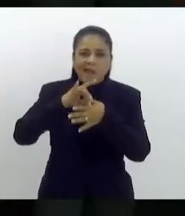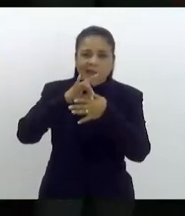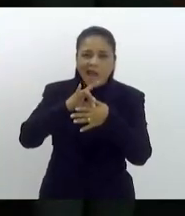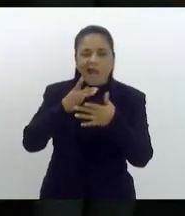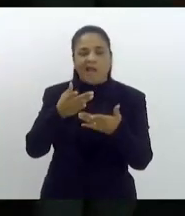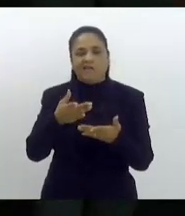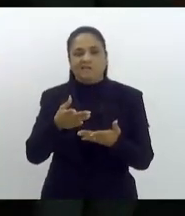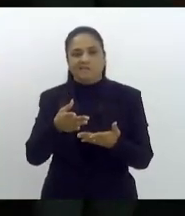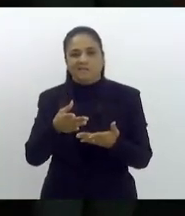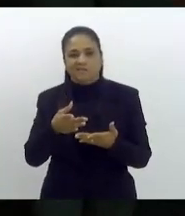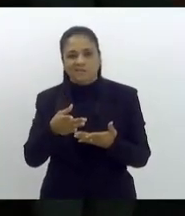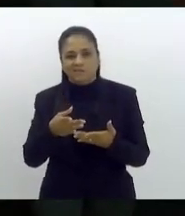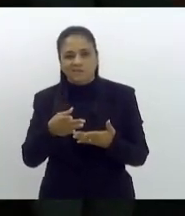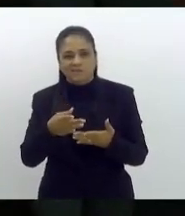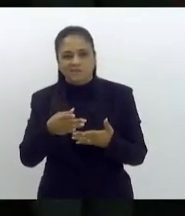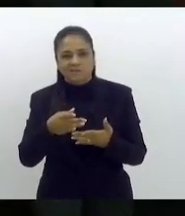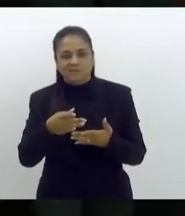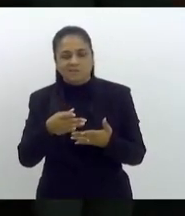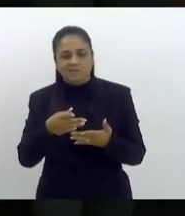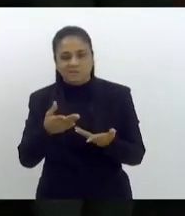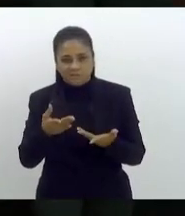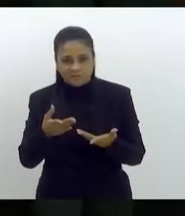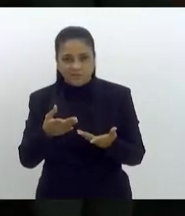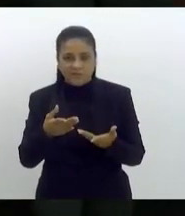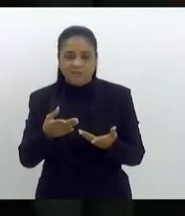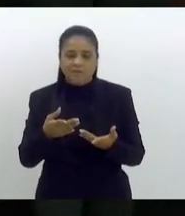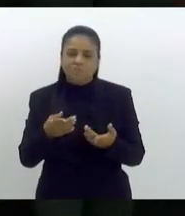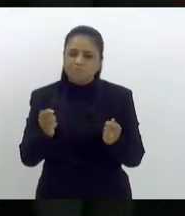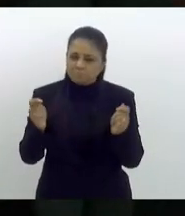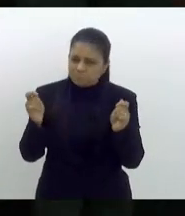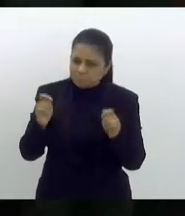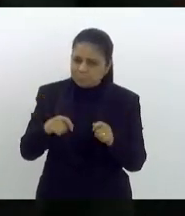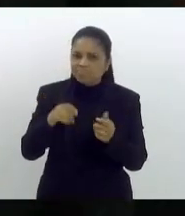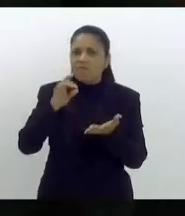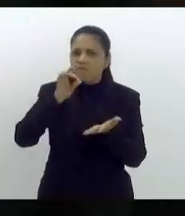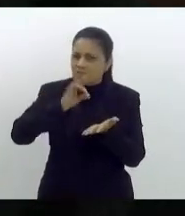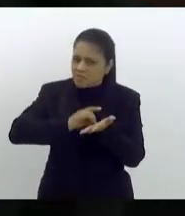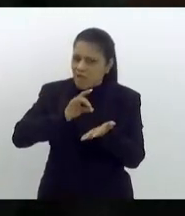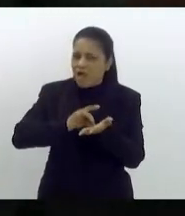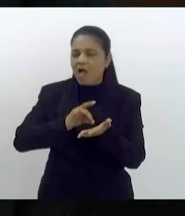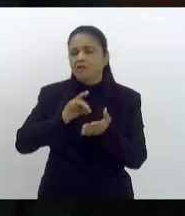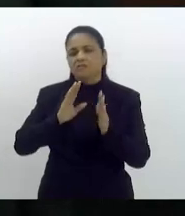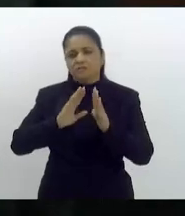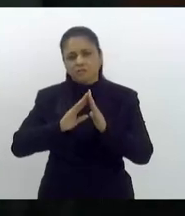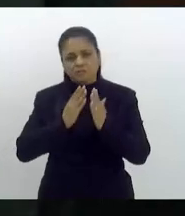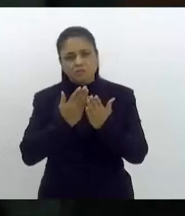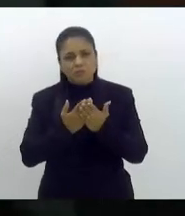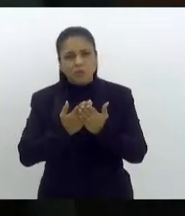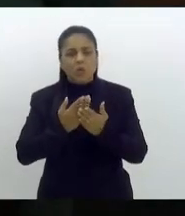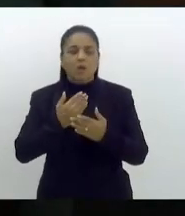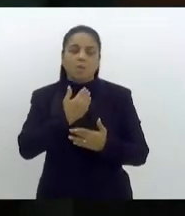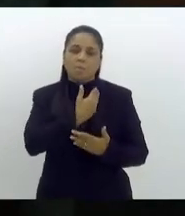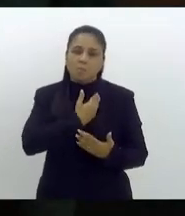embutidas hoje isso é uma realidade nossas escolas públicas e o projeto da deputada Lucinha